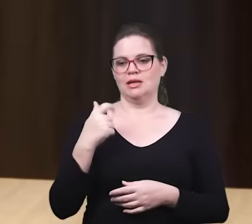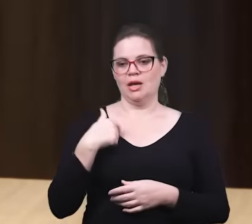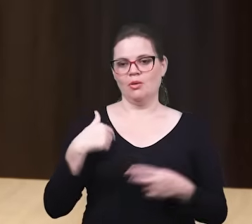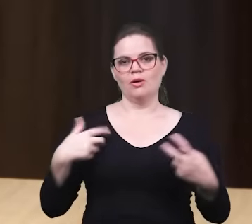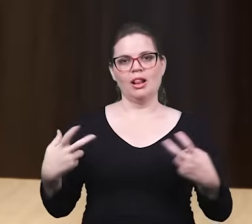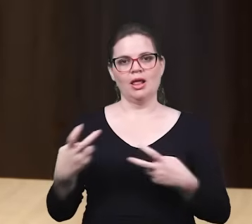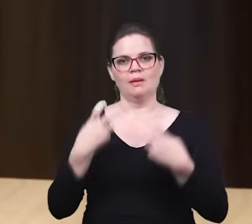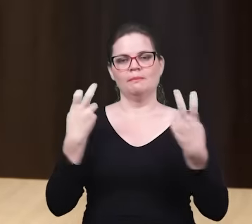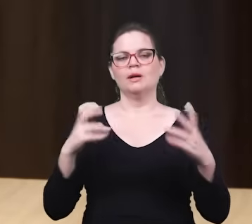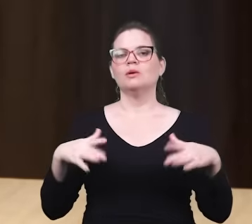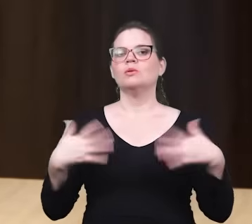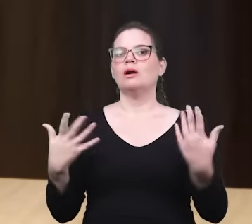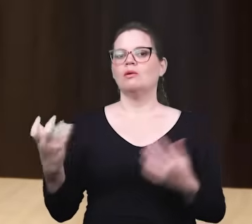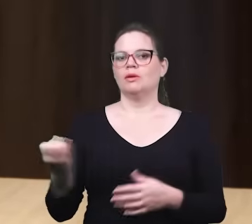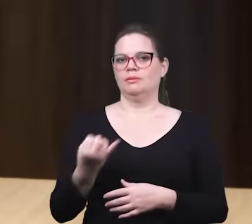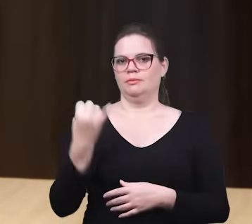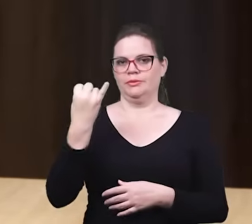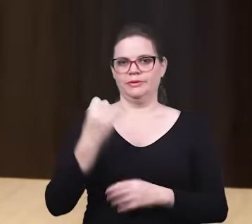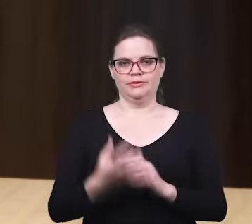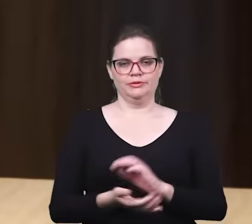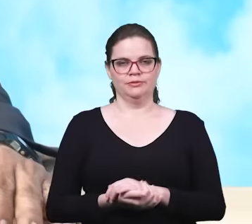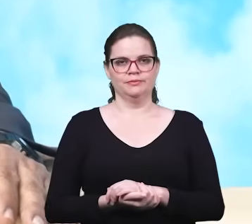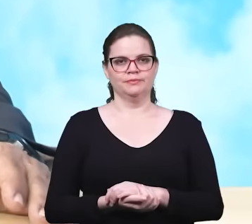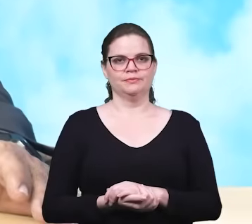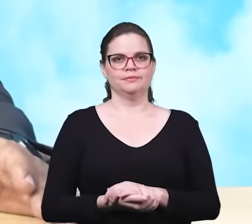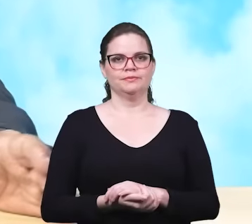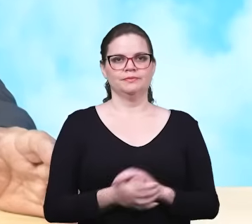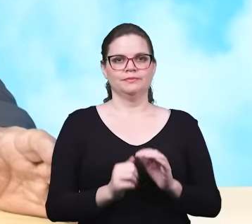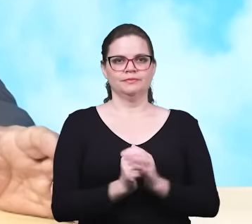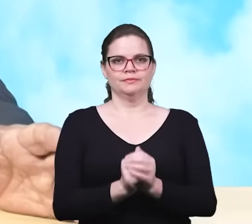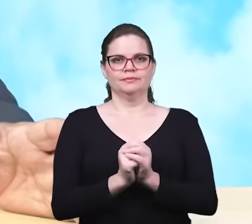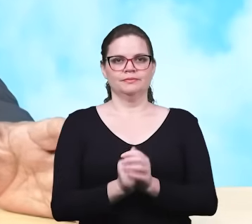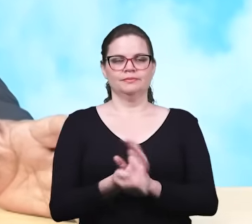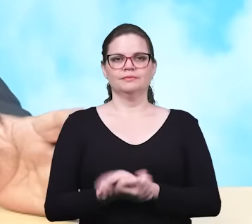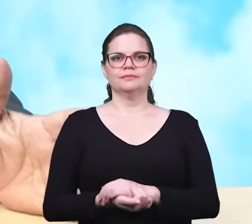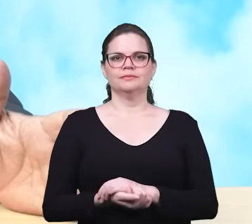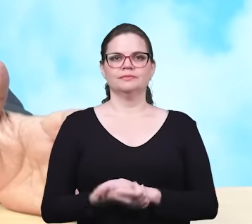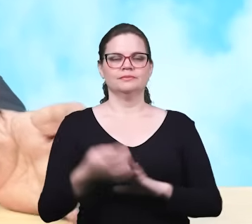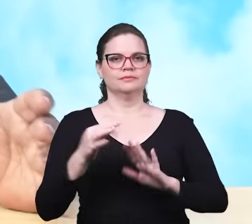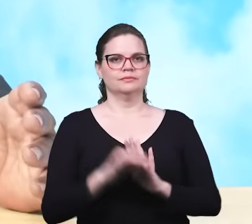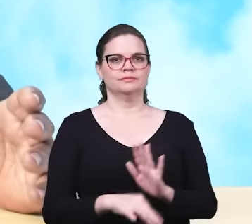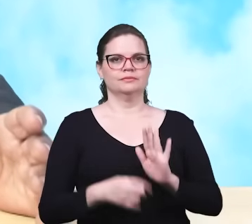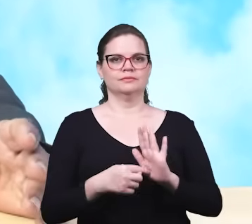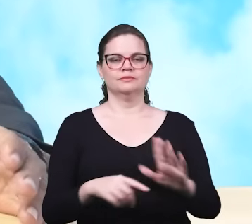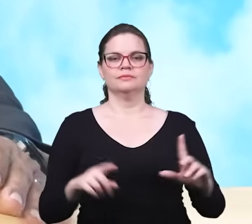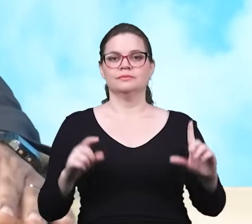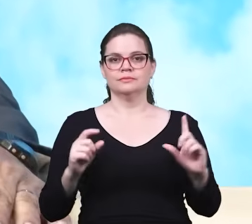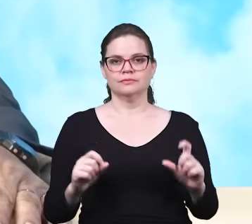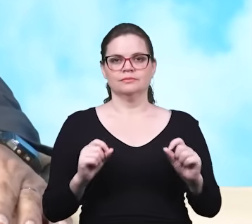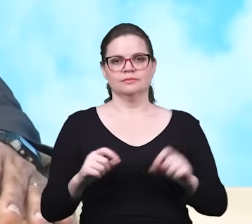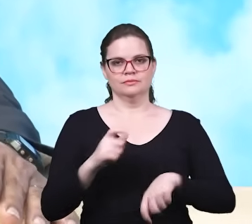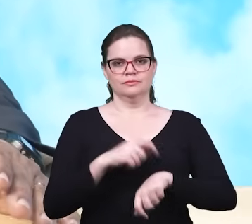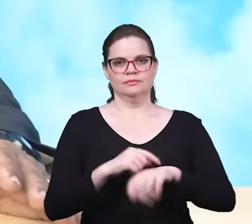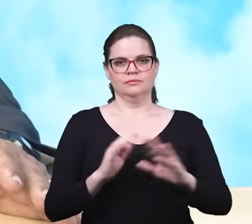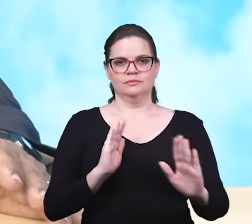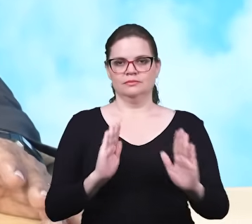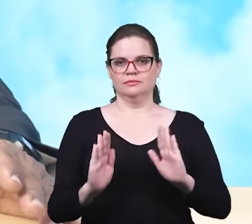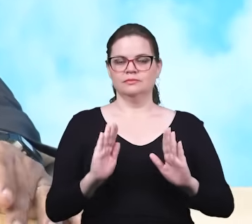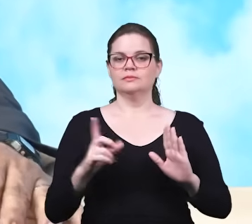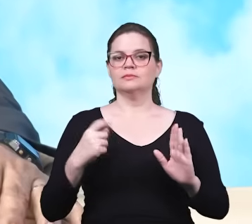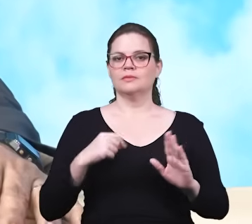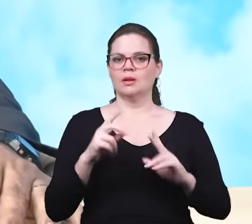problemas, das adversidades que nós temos? Amém. Aqui a palavra está mostrando um momento em que o povo